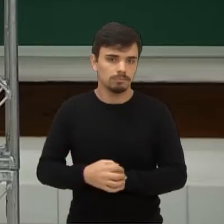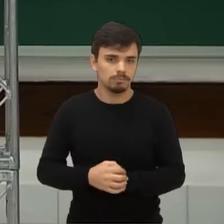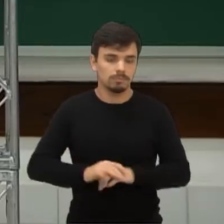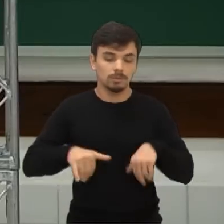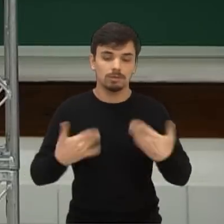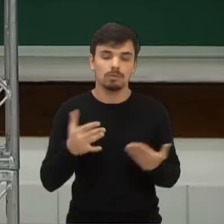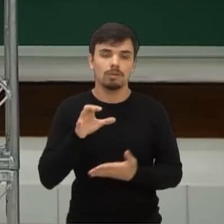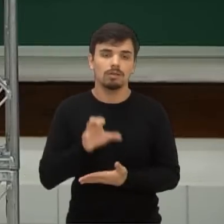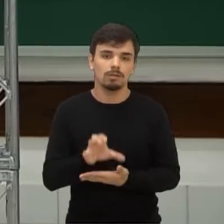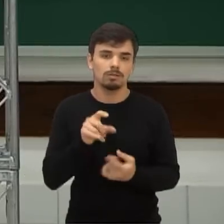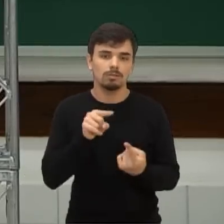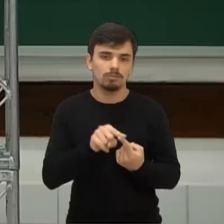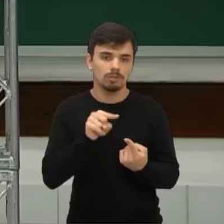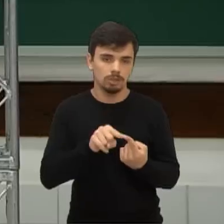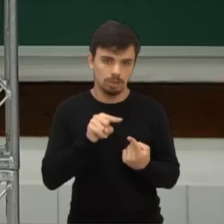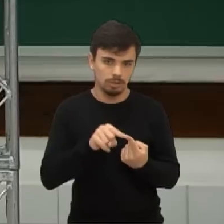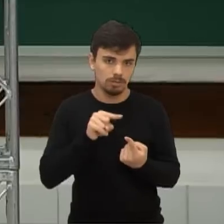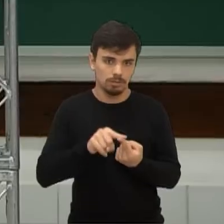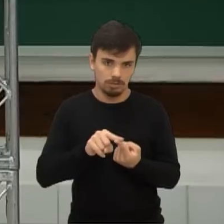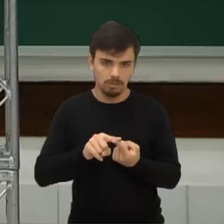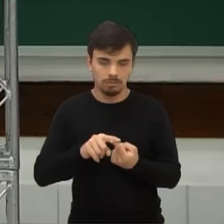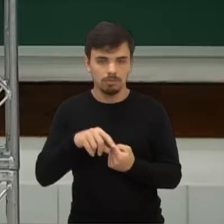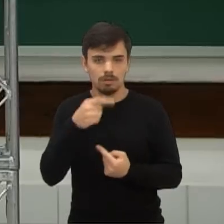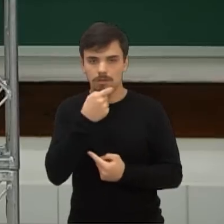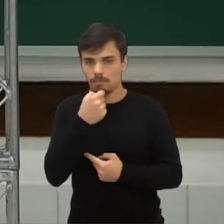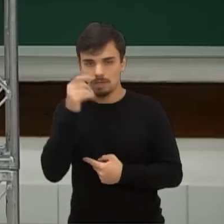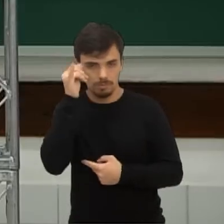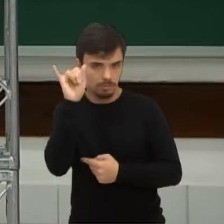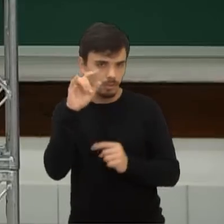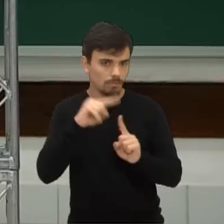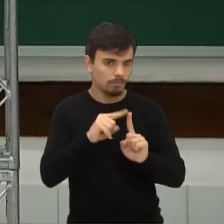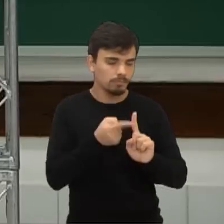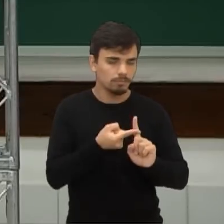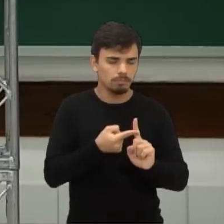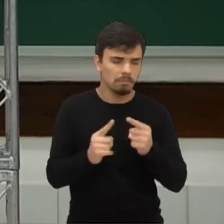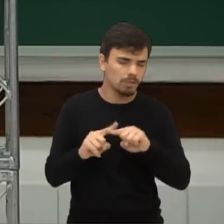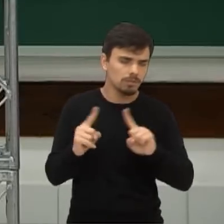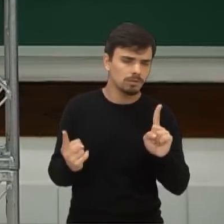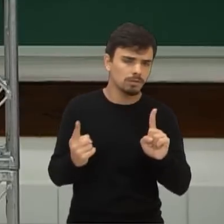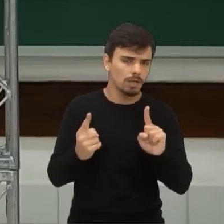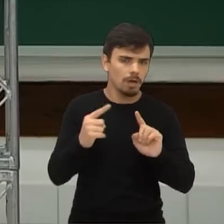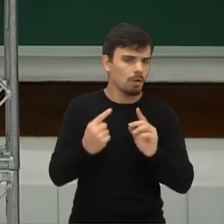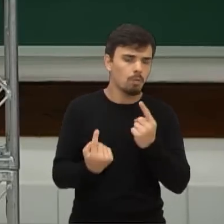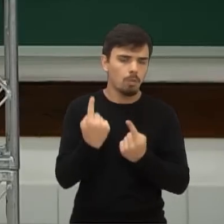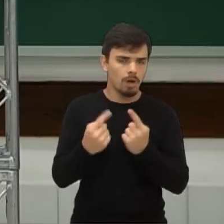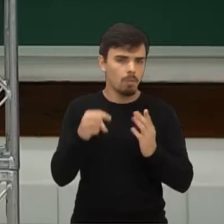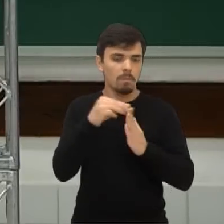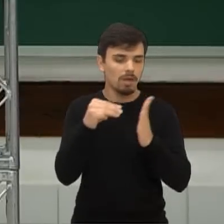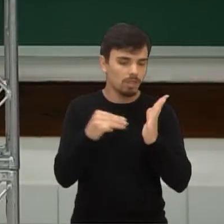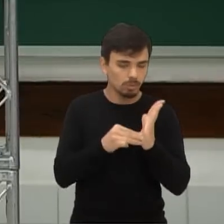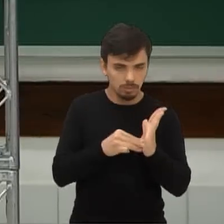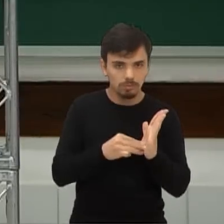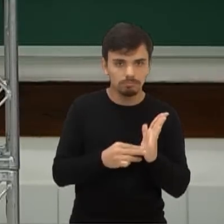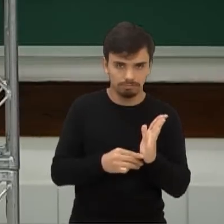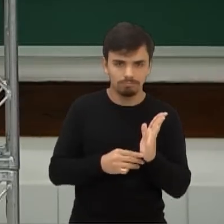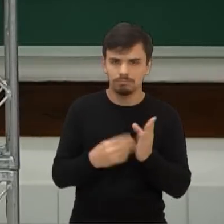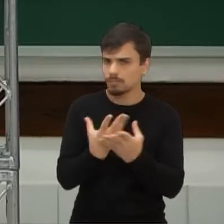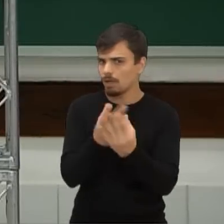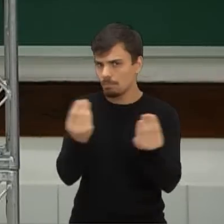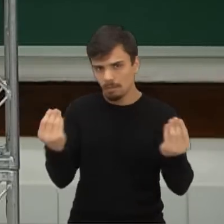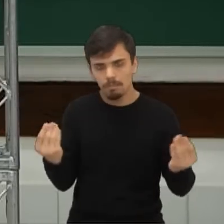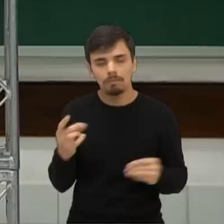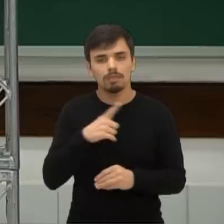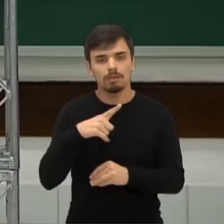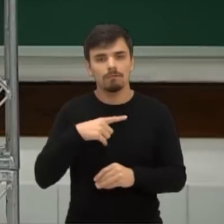essa é a finalidade dos métodos anticoncepcionais. E que métodos são esses? Existem vários, tá? A gente vai começar